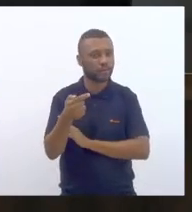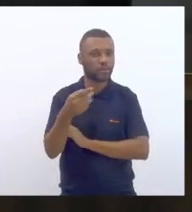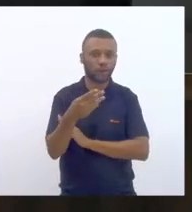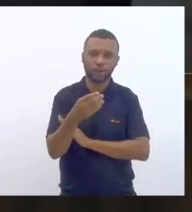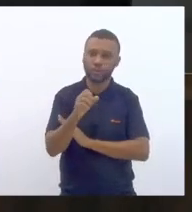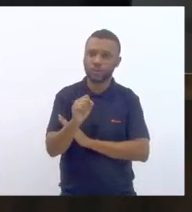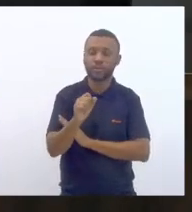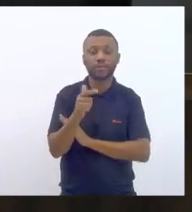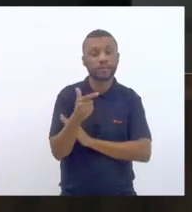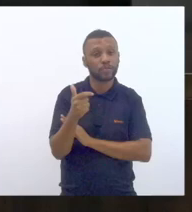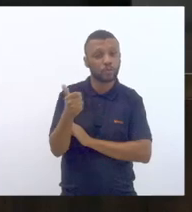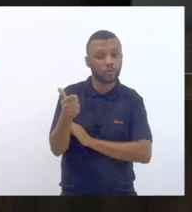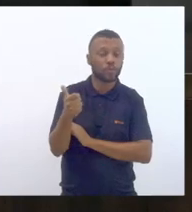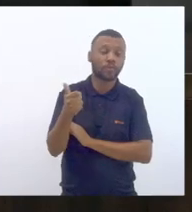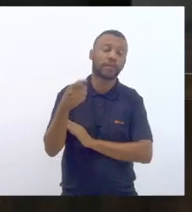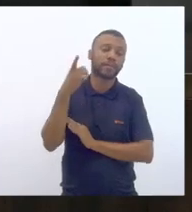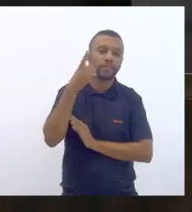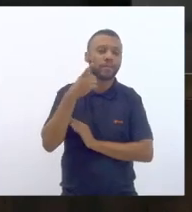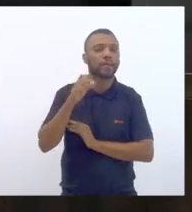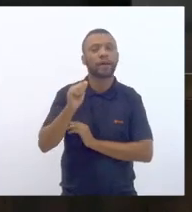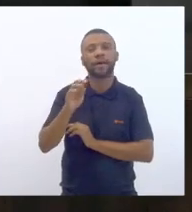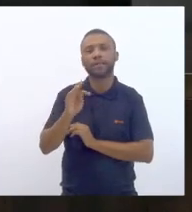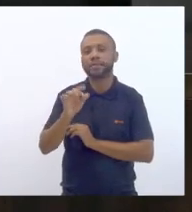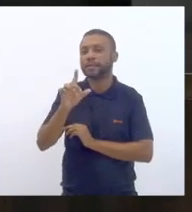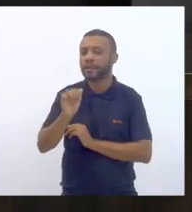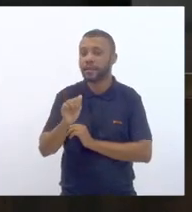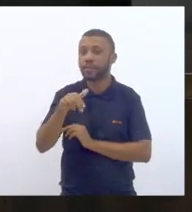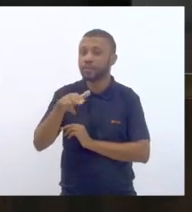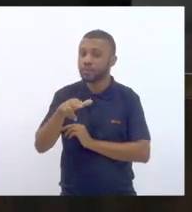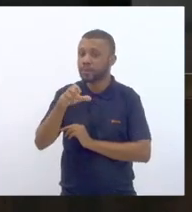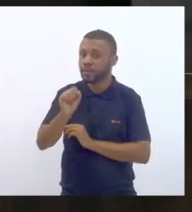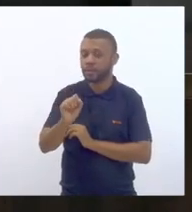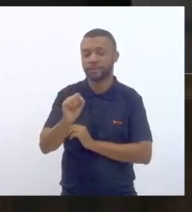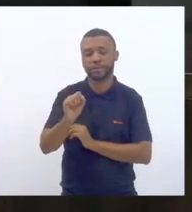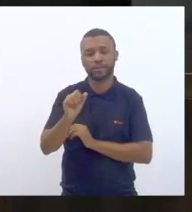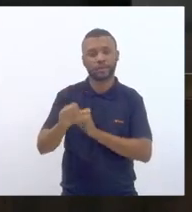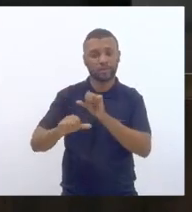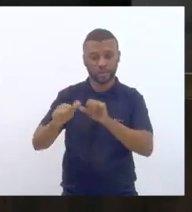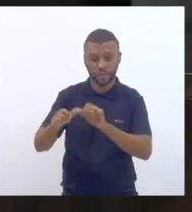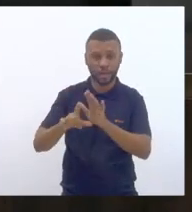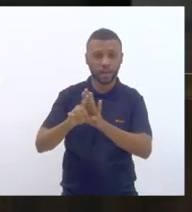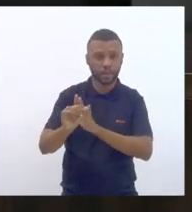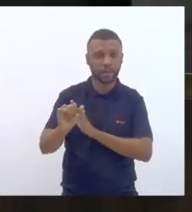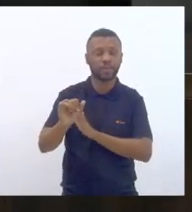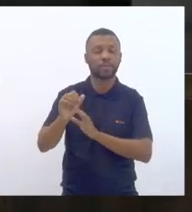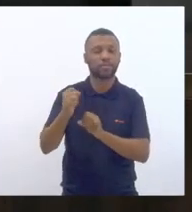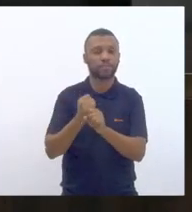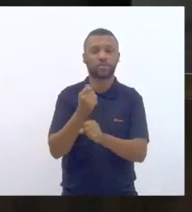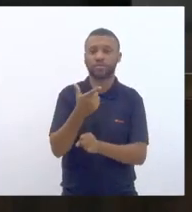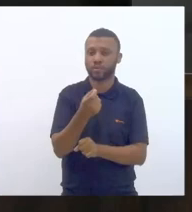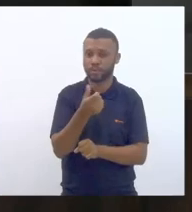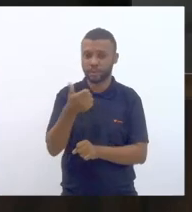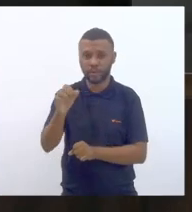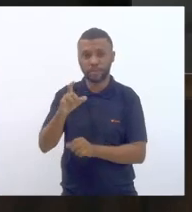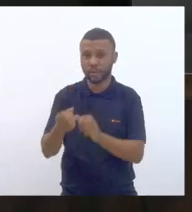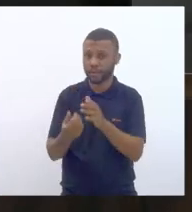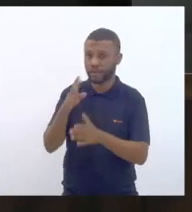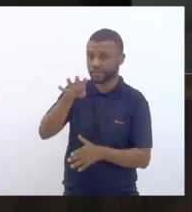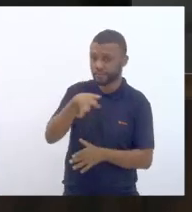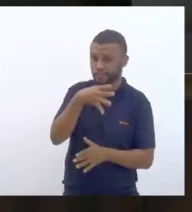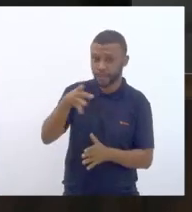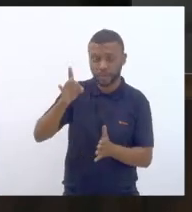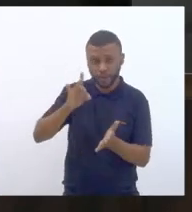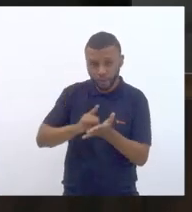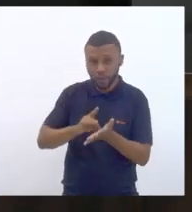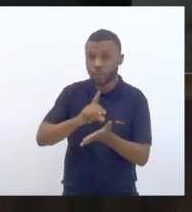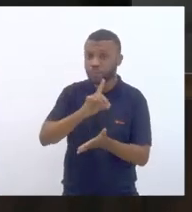4748 de 21, de autoria do deputado Atila Nunes, que altera a lei 5.645, de 6 de janeiro de 2010, para instituir no calendário oficial do Estado do Rio de Janeiro,